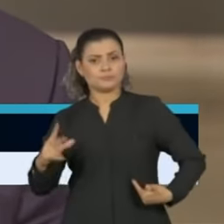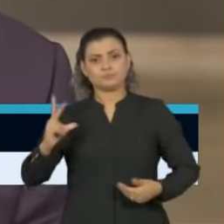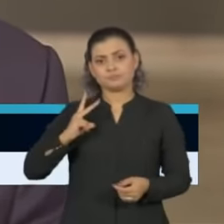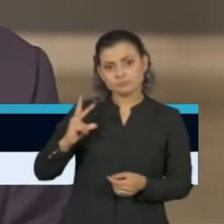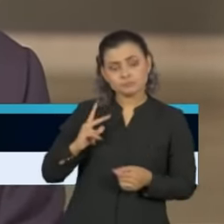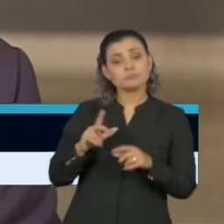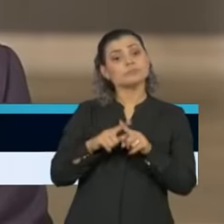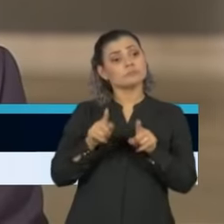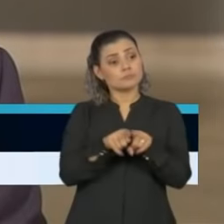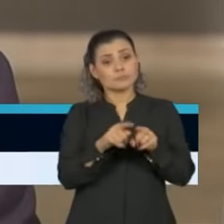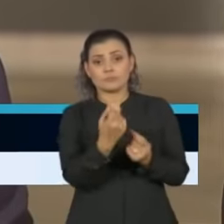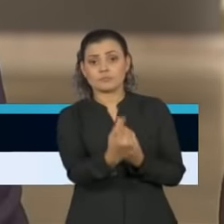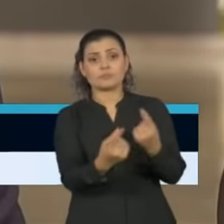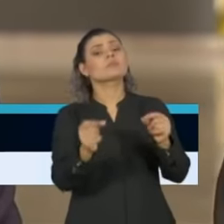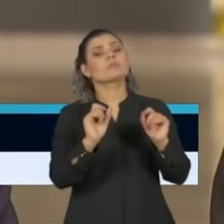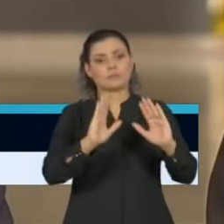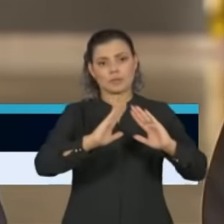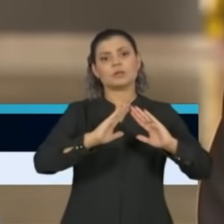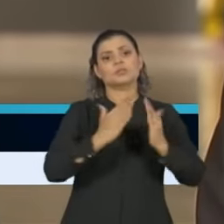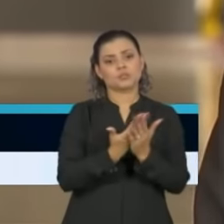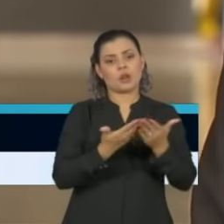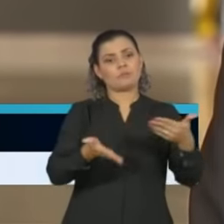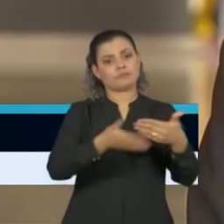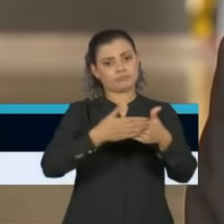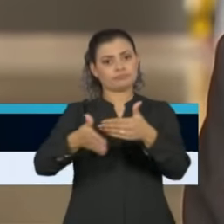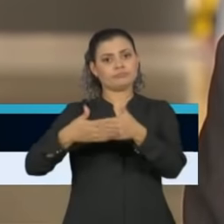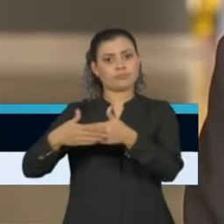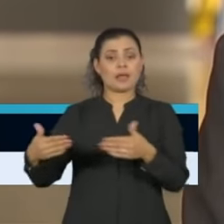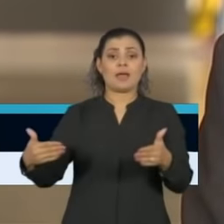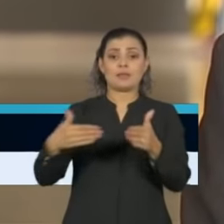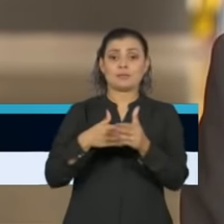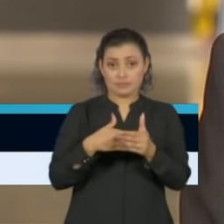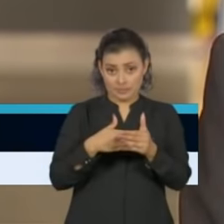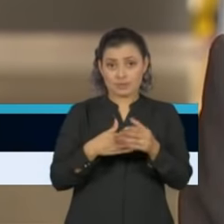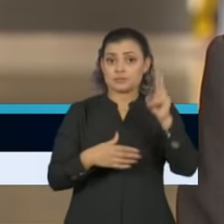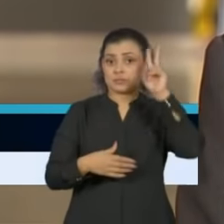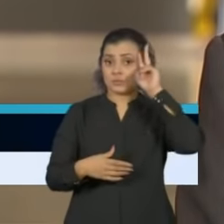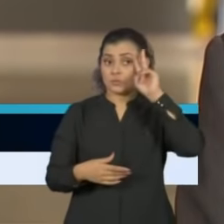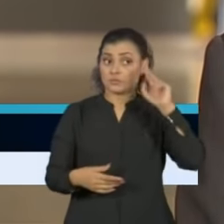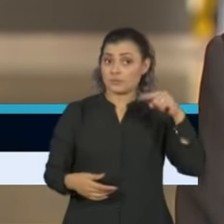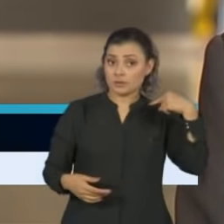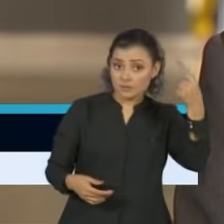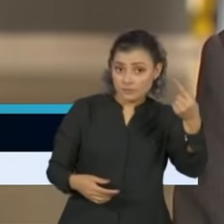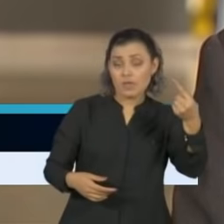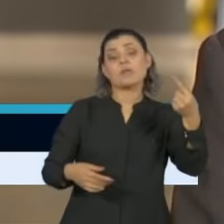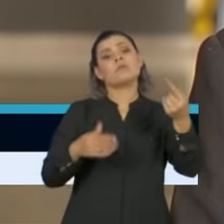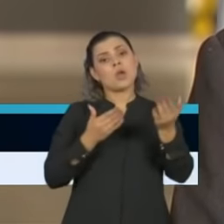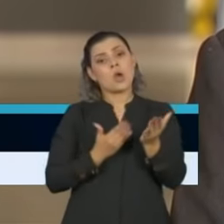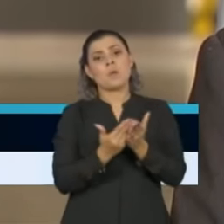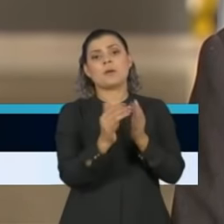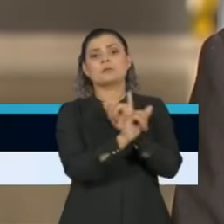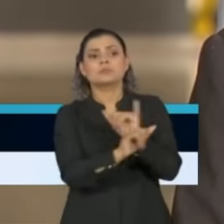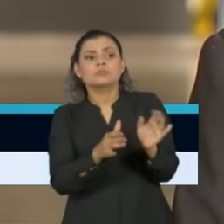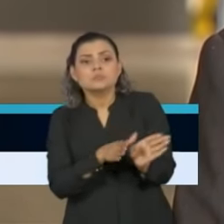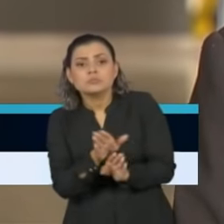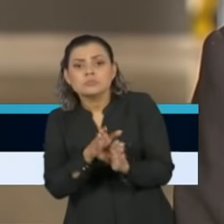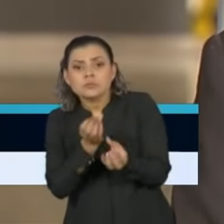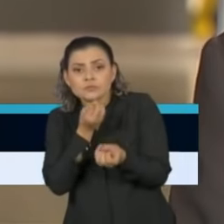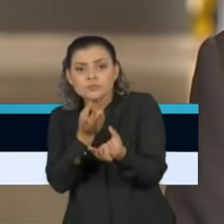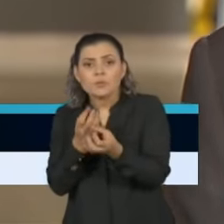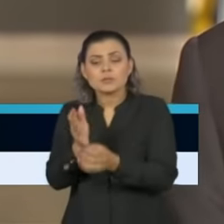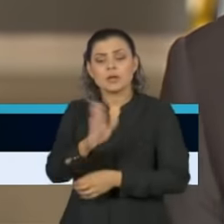particulares também suspendam as suas atividades até a próxima segunda-feira e saibam como comunicar isto